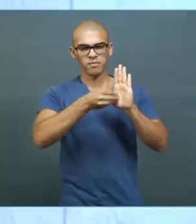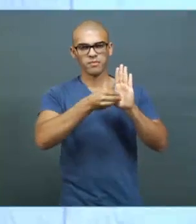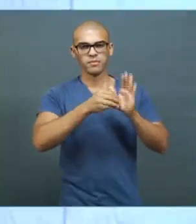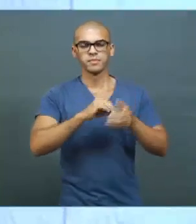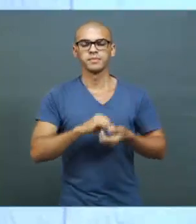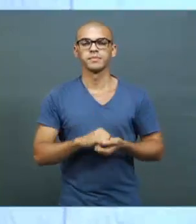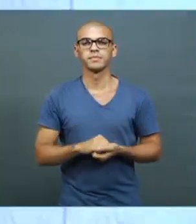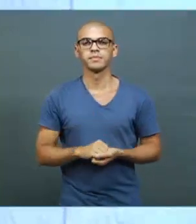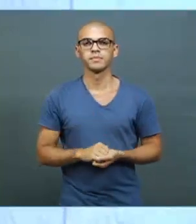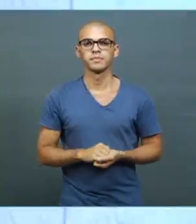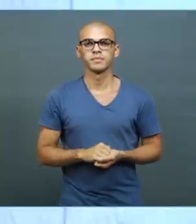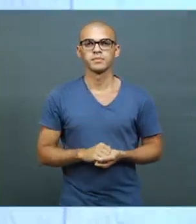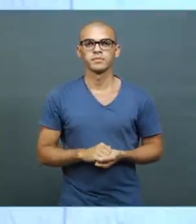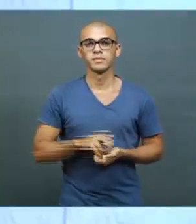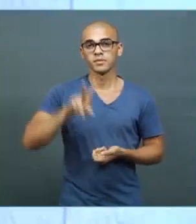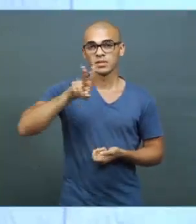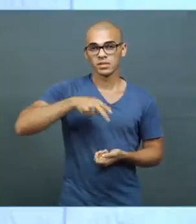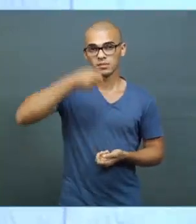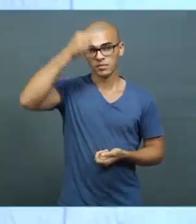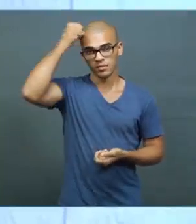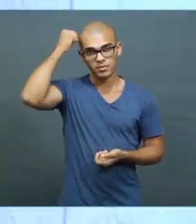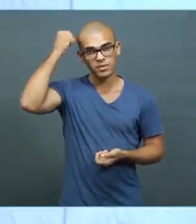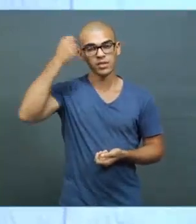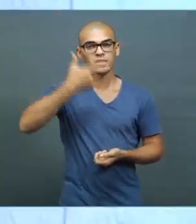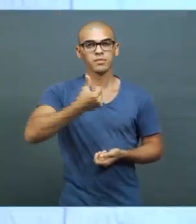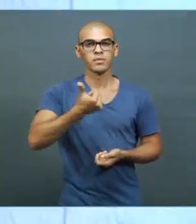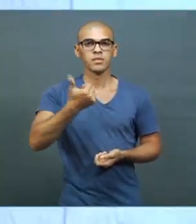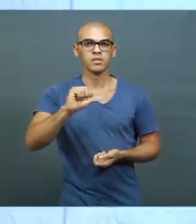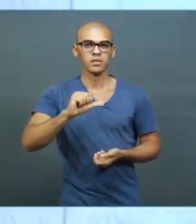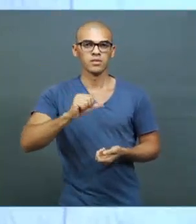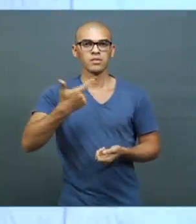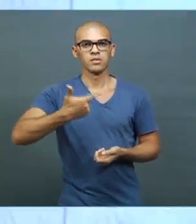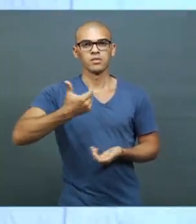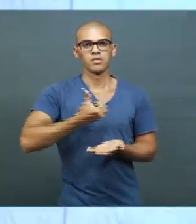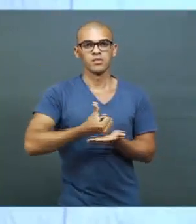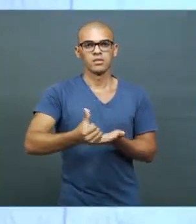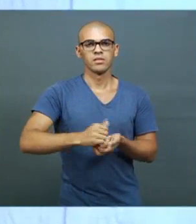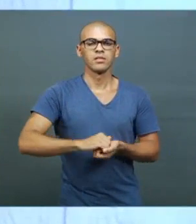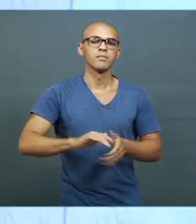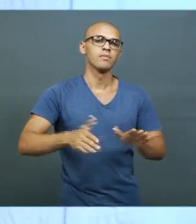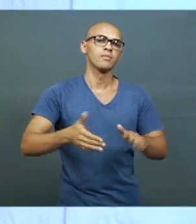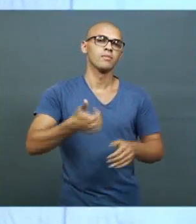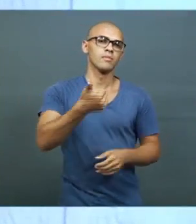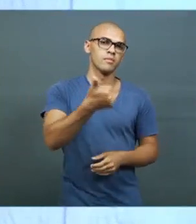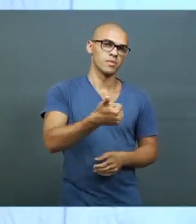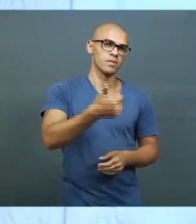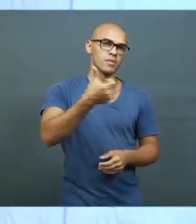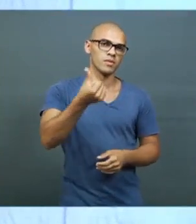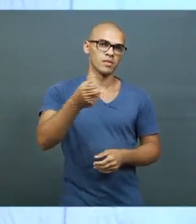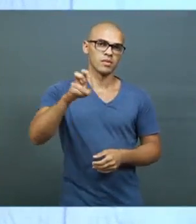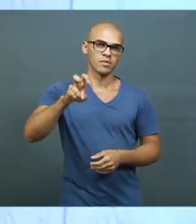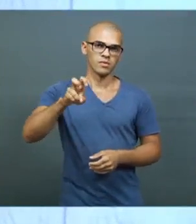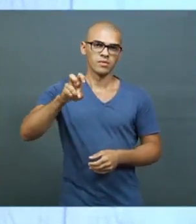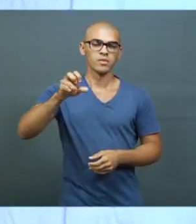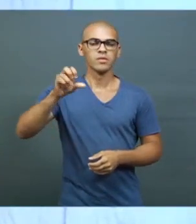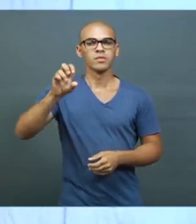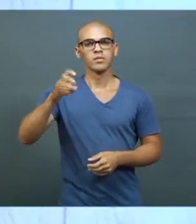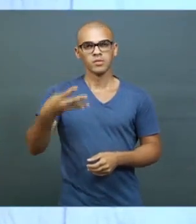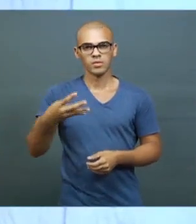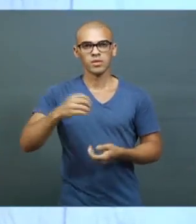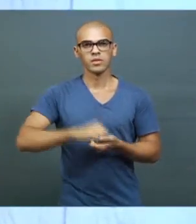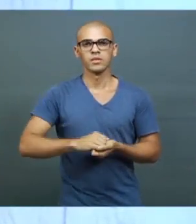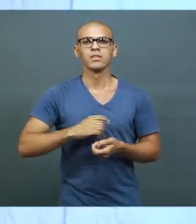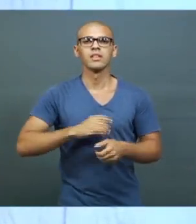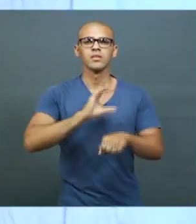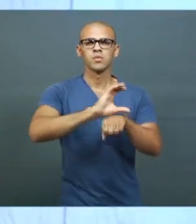abertura. O vestibular 2019, segundo semestre, disponibiliza 1.654 vagas em 48